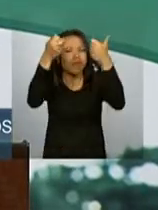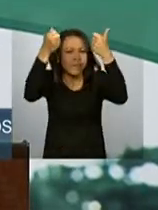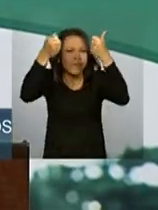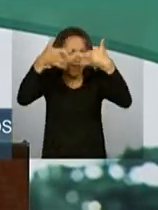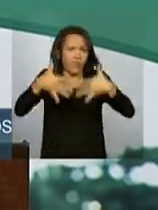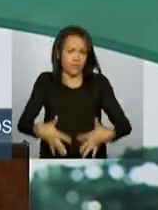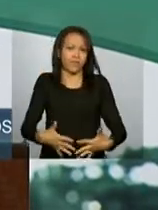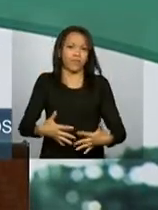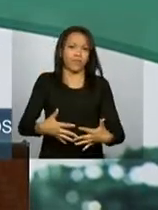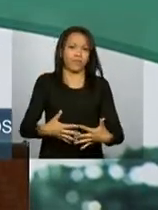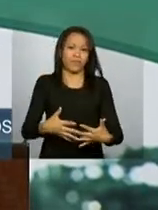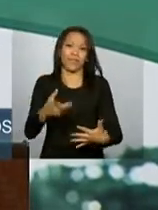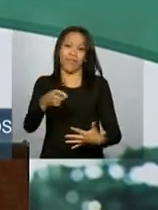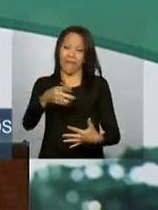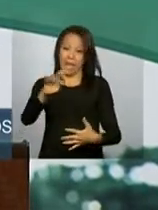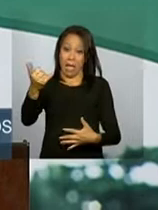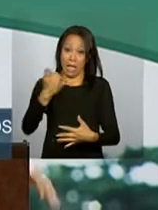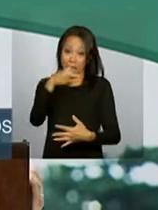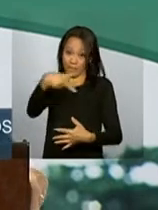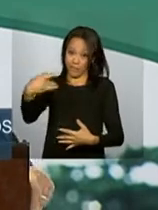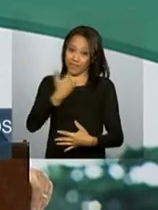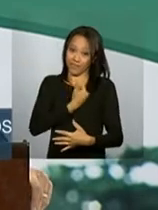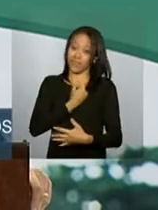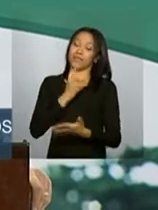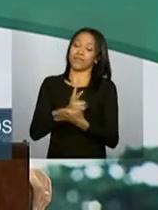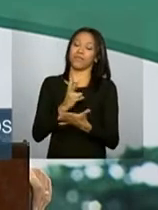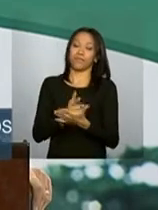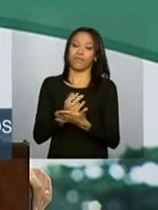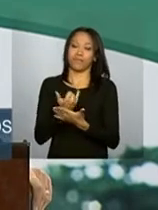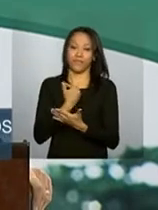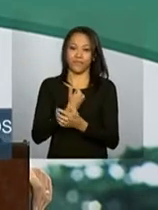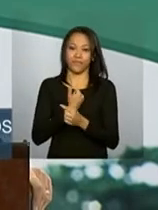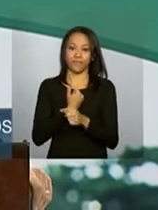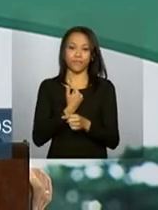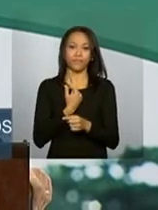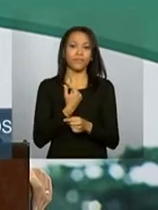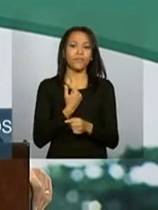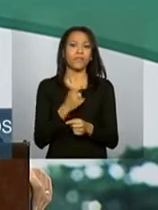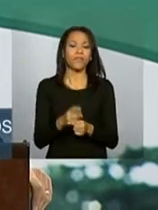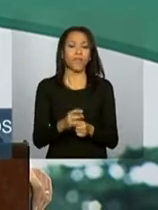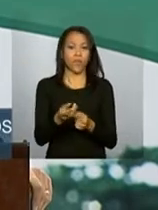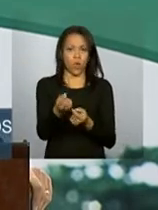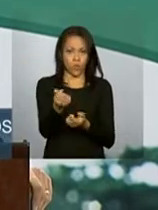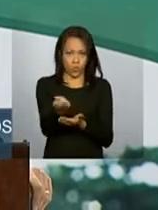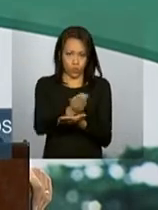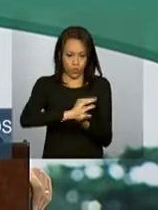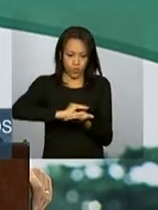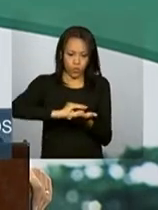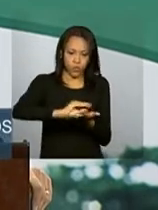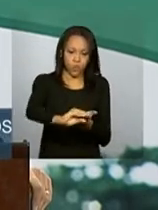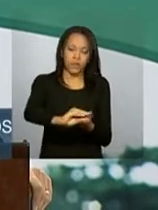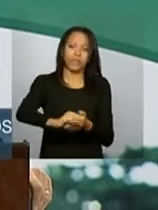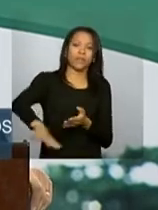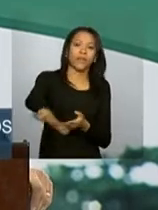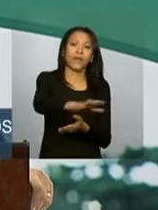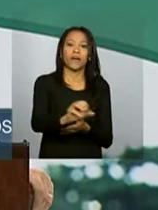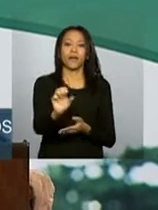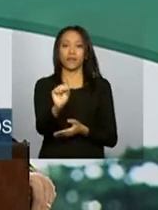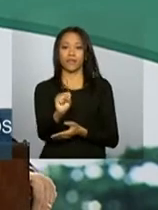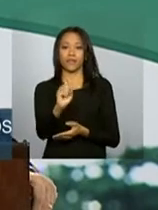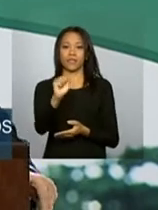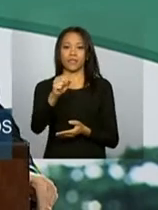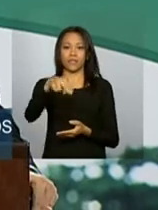a presidenta, inclusive, gosta de enfatizar isso, o investimento no setor de saneamento era